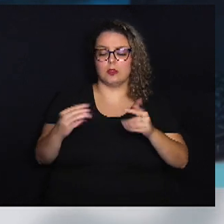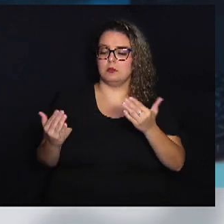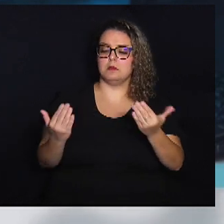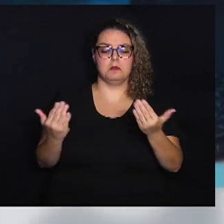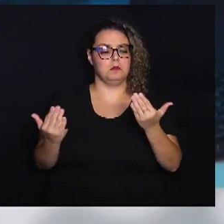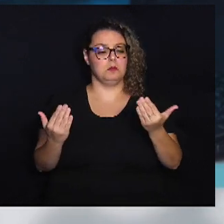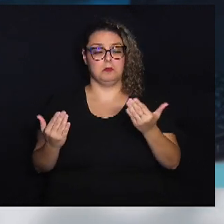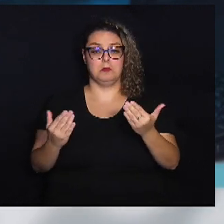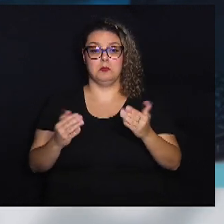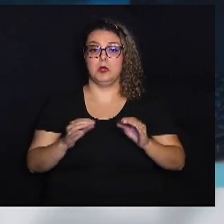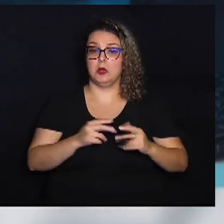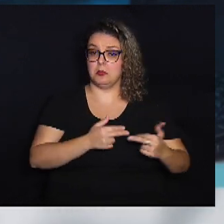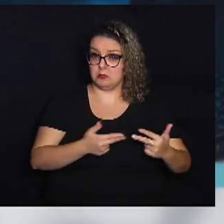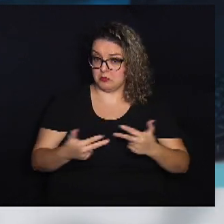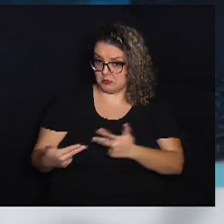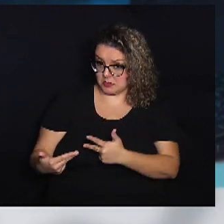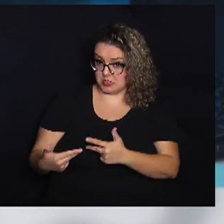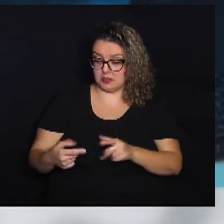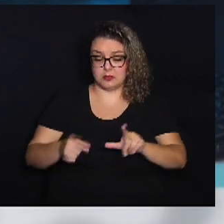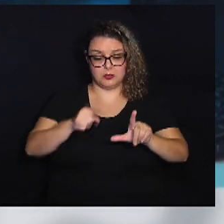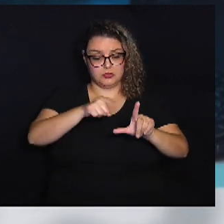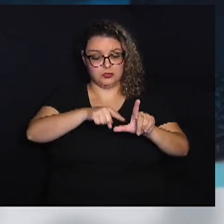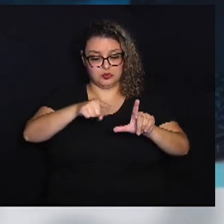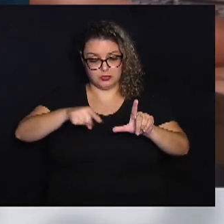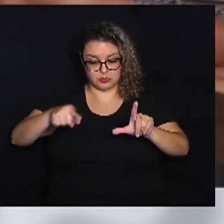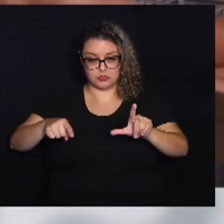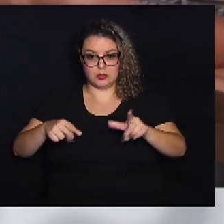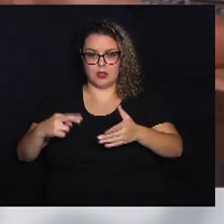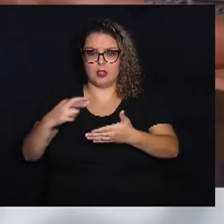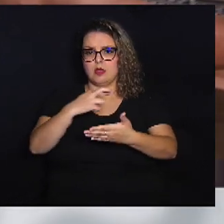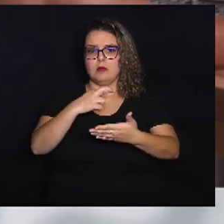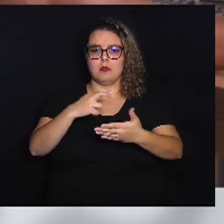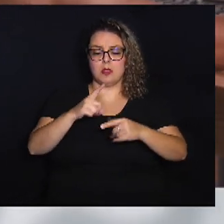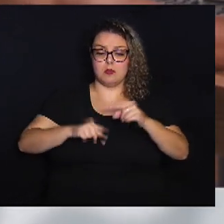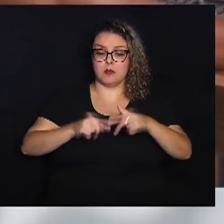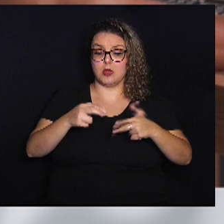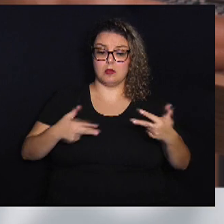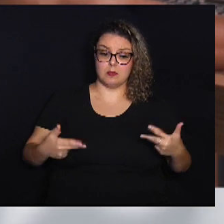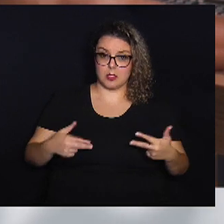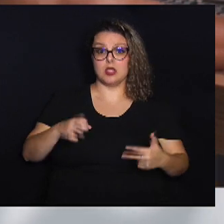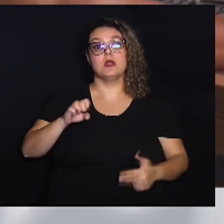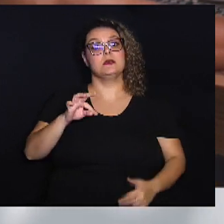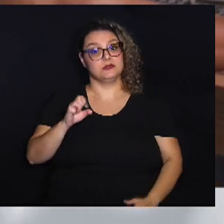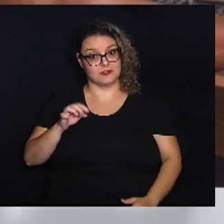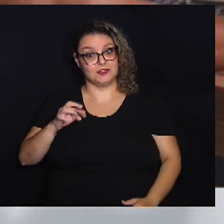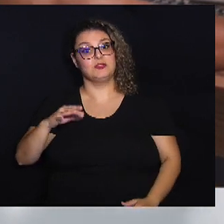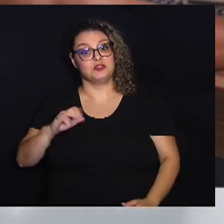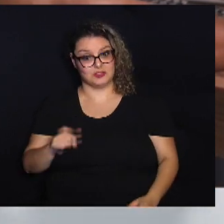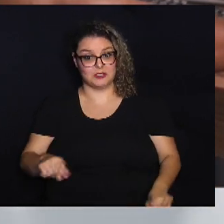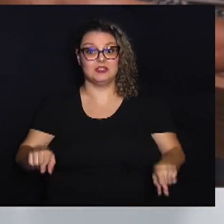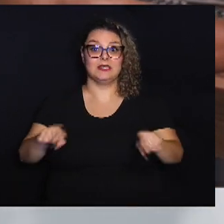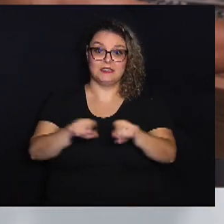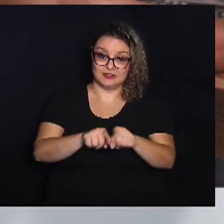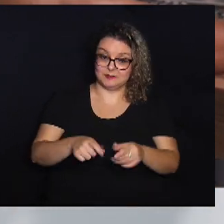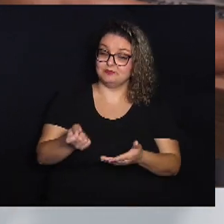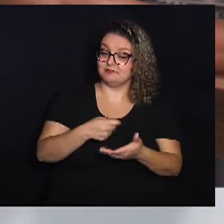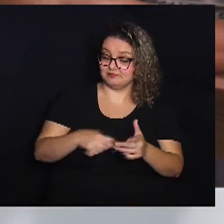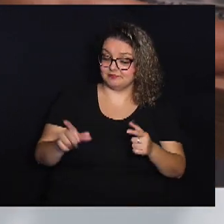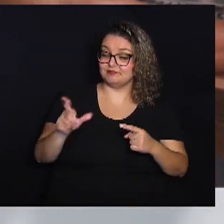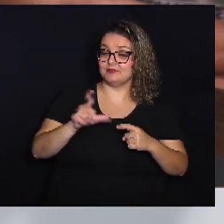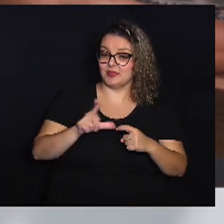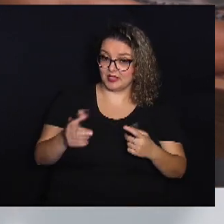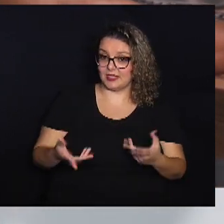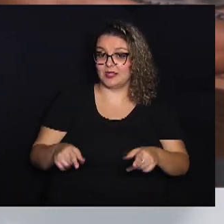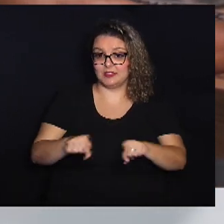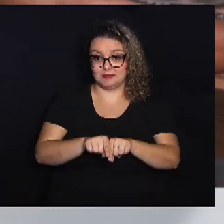Elaborar padronizações estatísticas. Fazer perícias em matérias de estatística. Também assinar os laudos